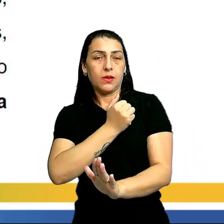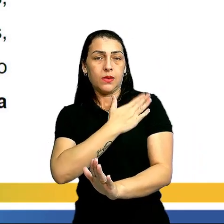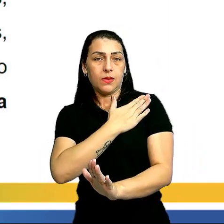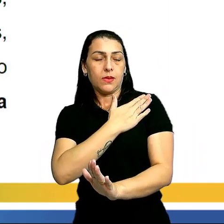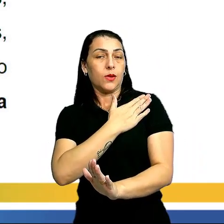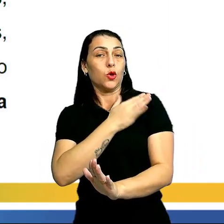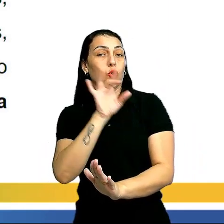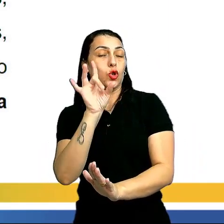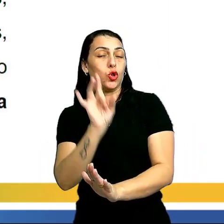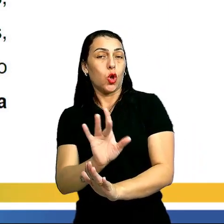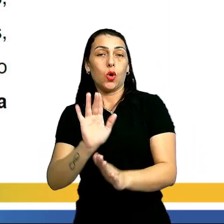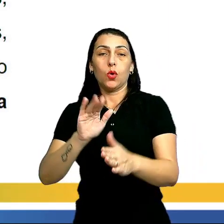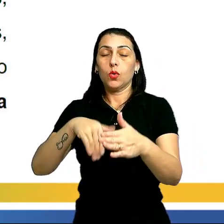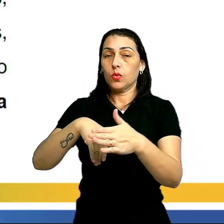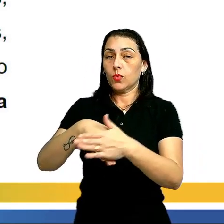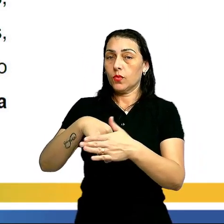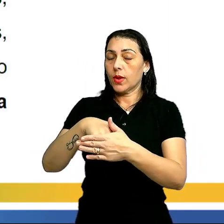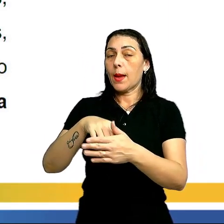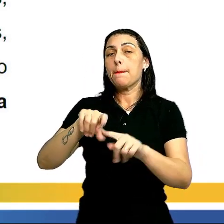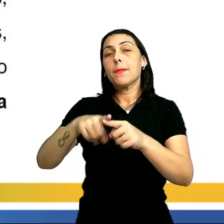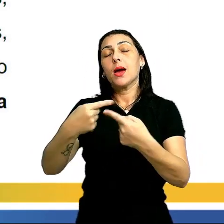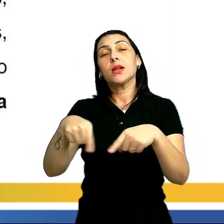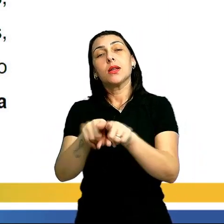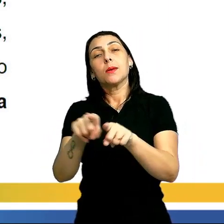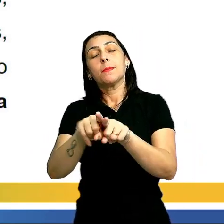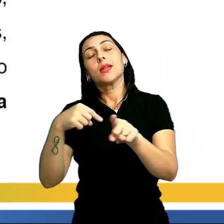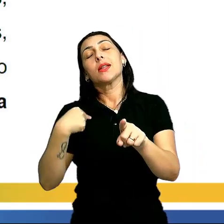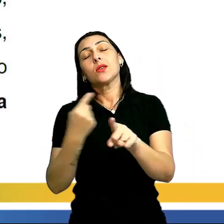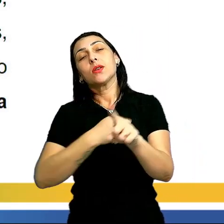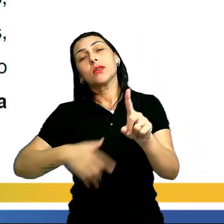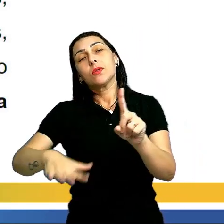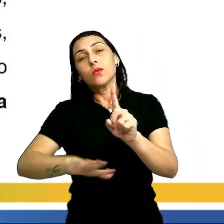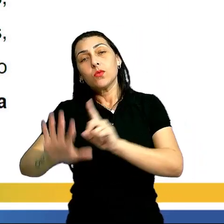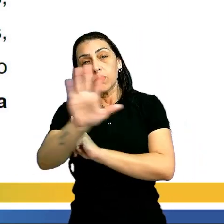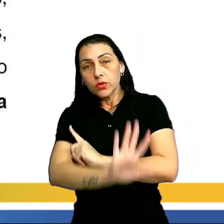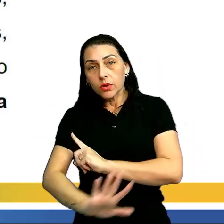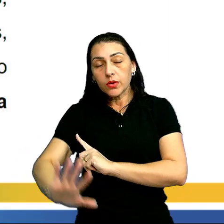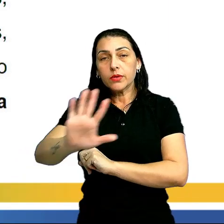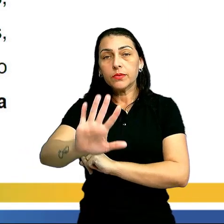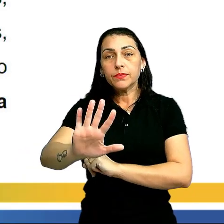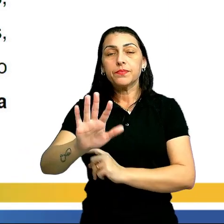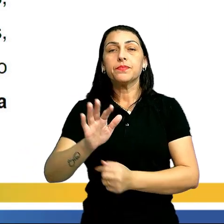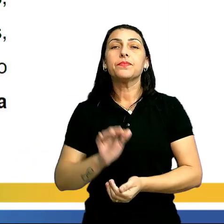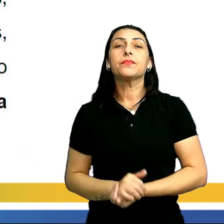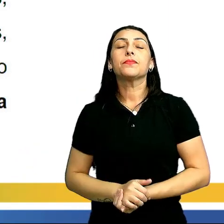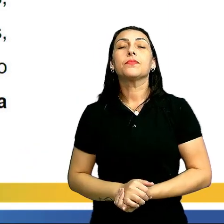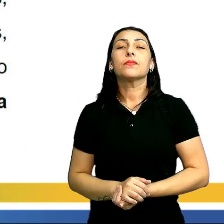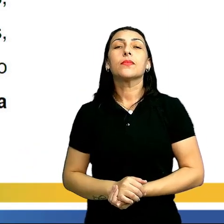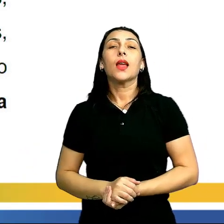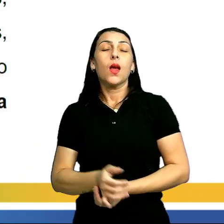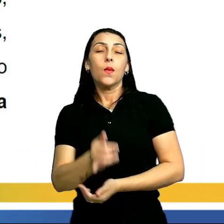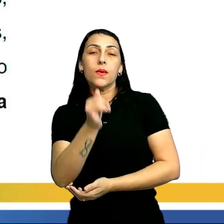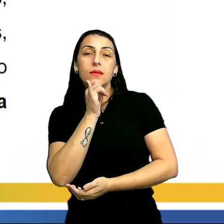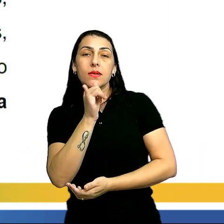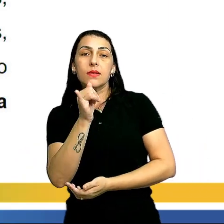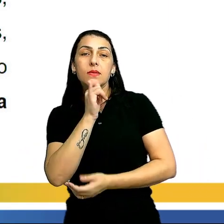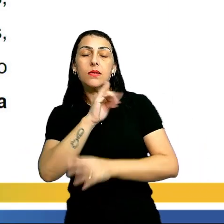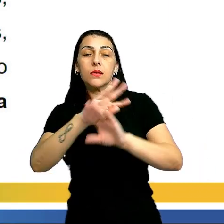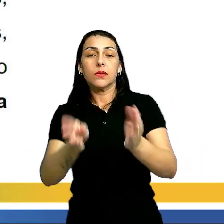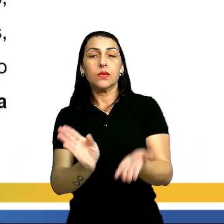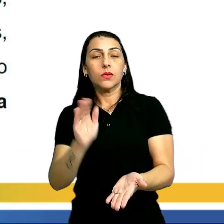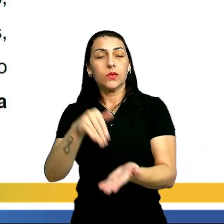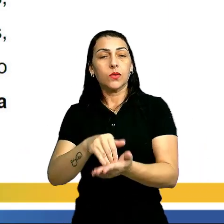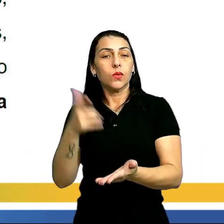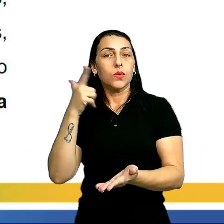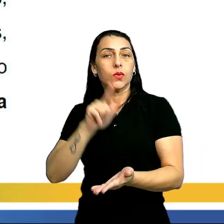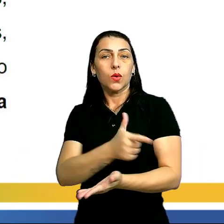não somente no futebol, como também na nossa sociedade. E essa aí é um exemplo de uma conclusão que alcançou